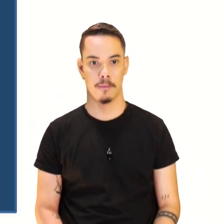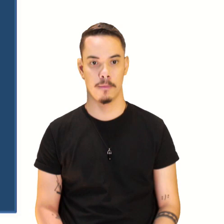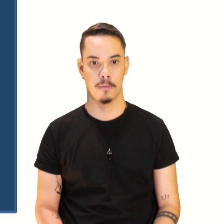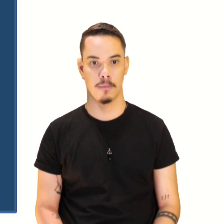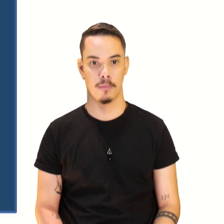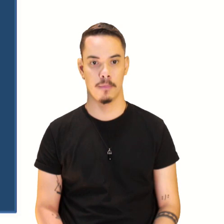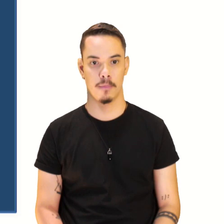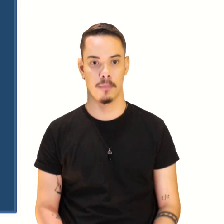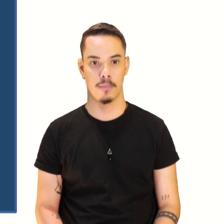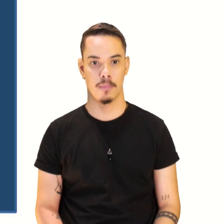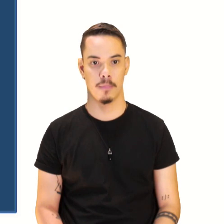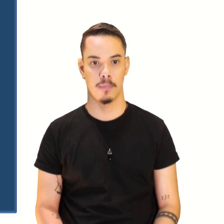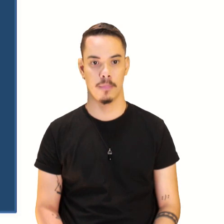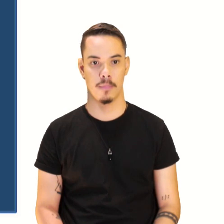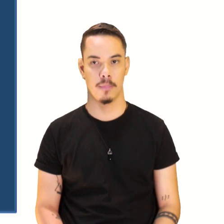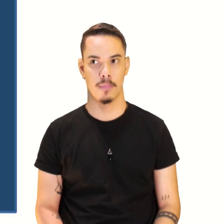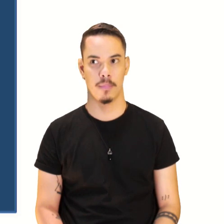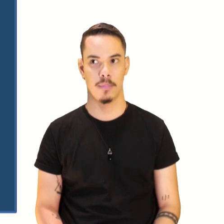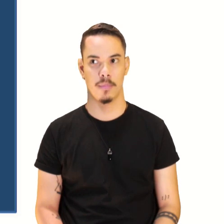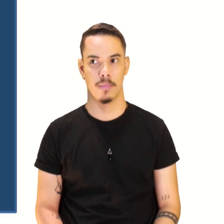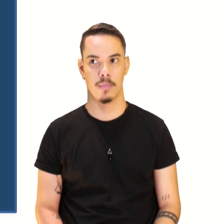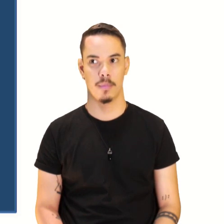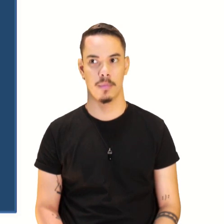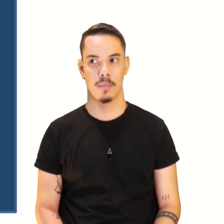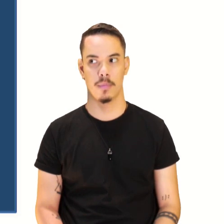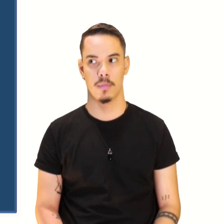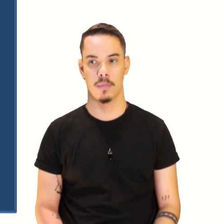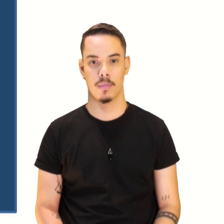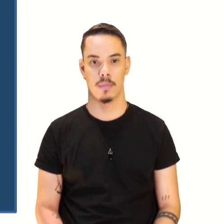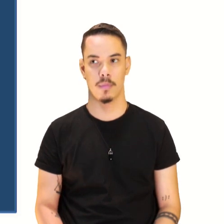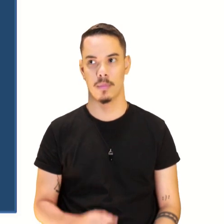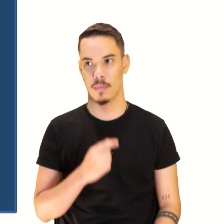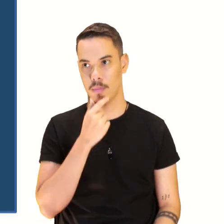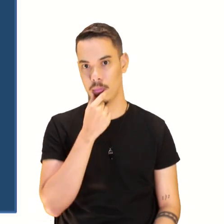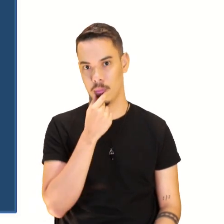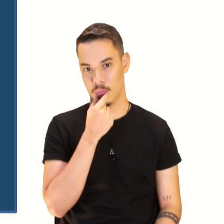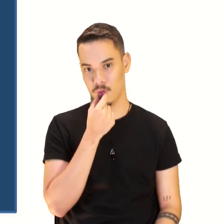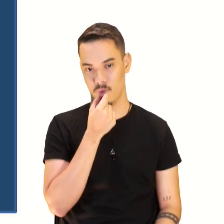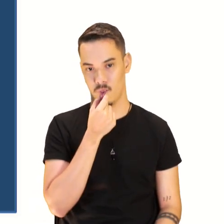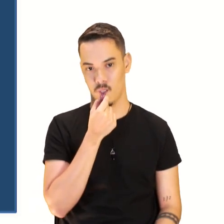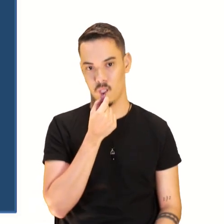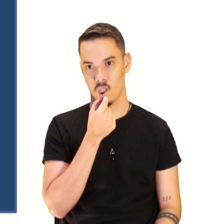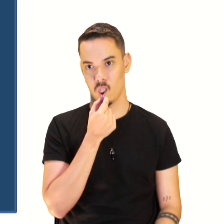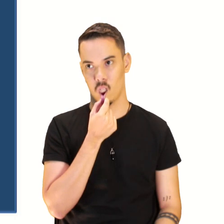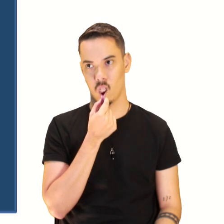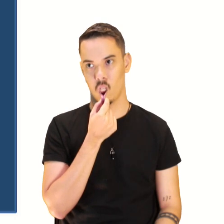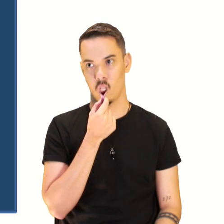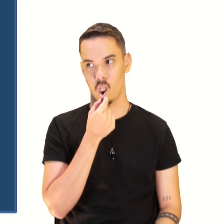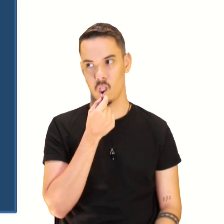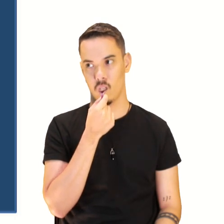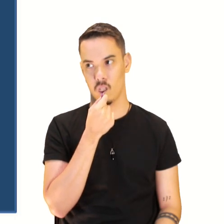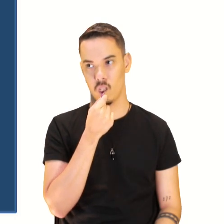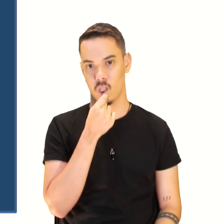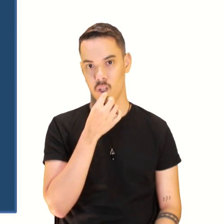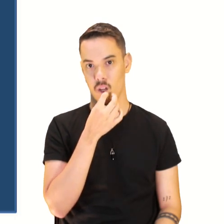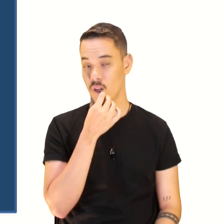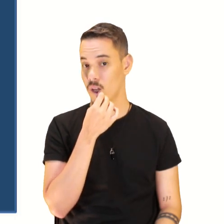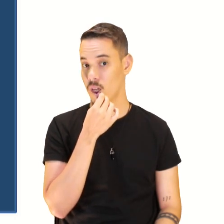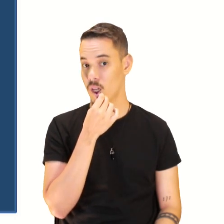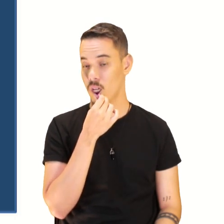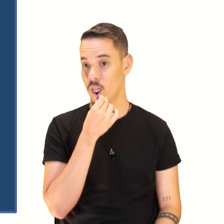aumentou as horas vai fazer mais cópias é uma é única aumentou as horas aumentar